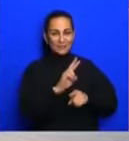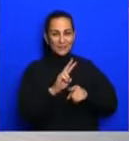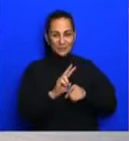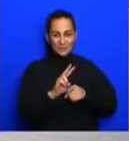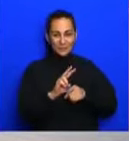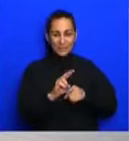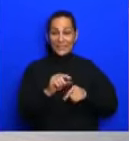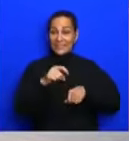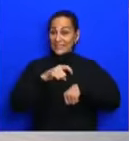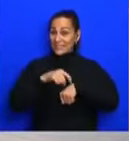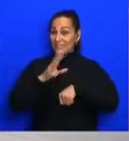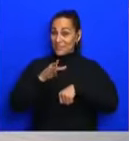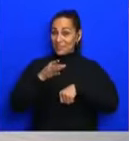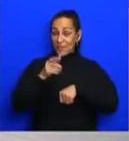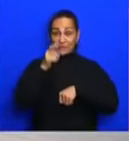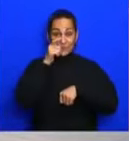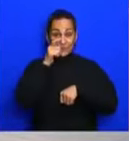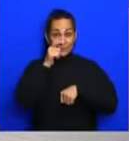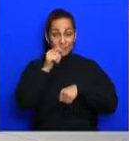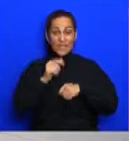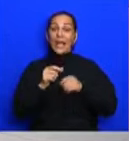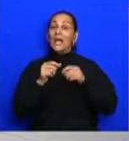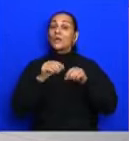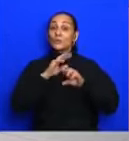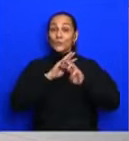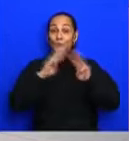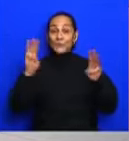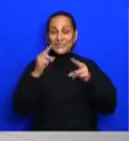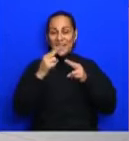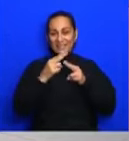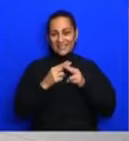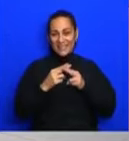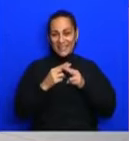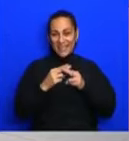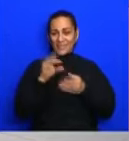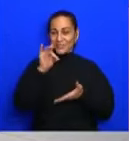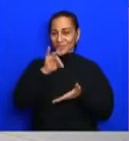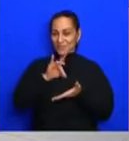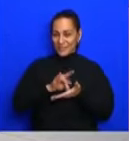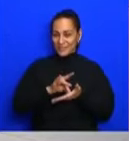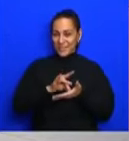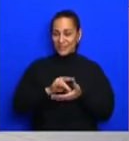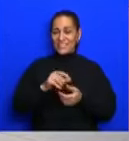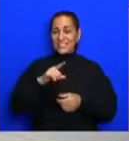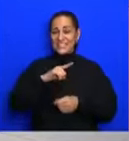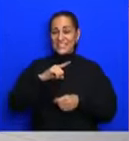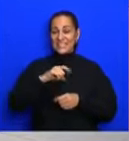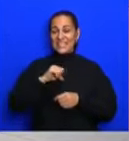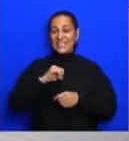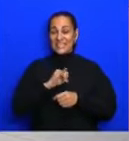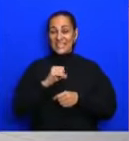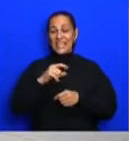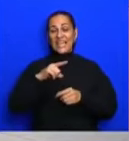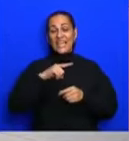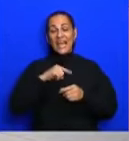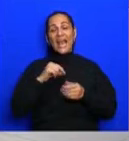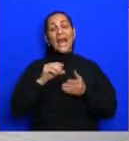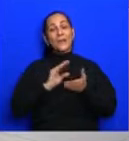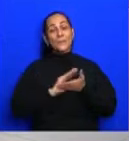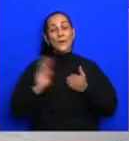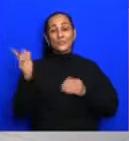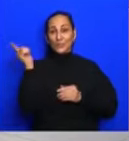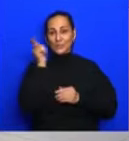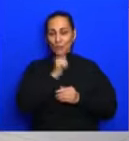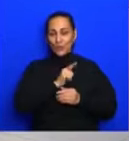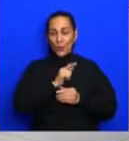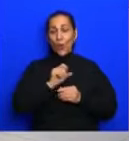nossas auditoras. Daqui a pouco você pode conferir diretamente no site da Caixa, na internet, se tivemos apostas vencedoras ou se o prêmio